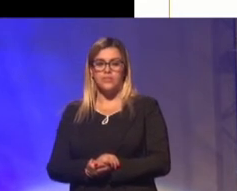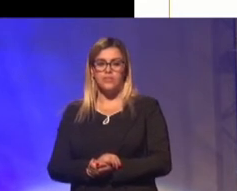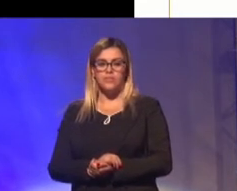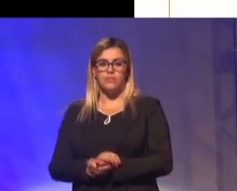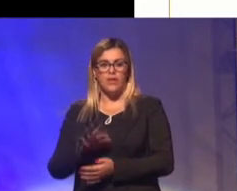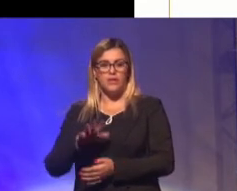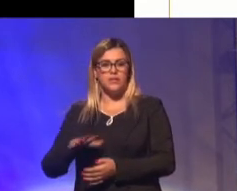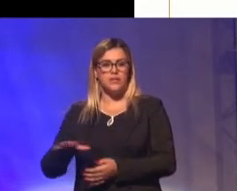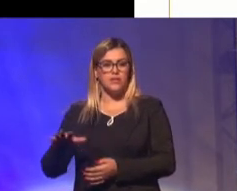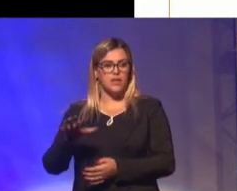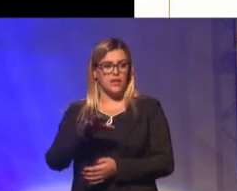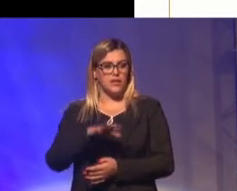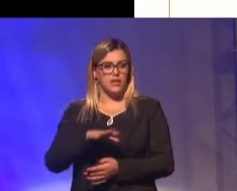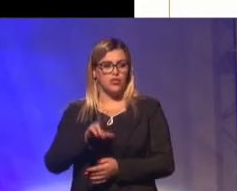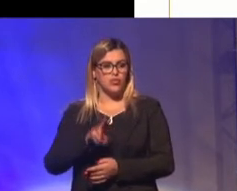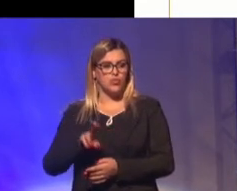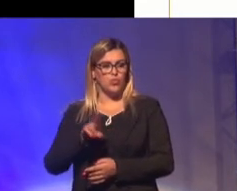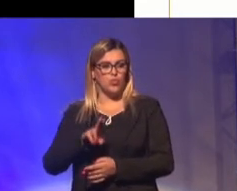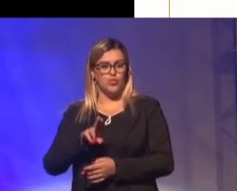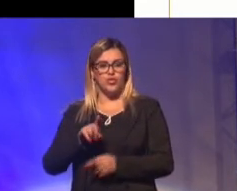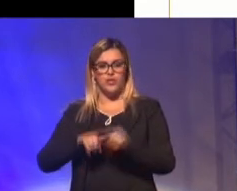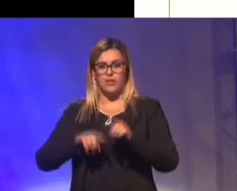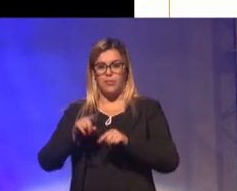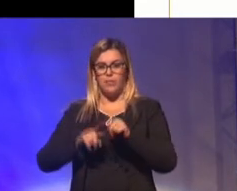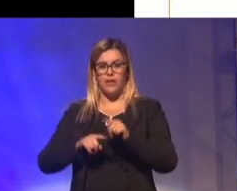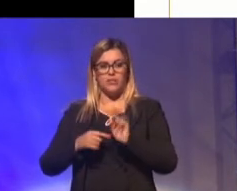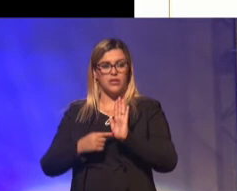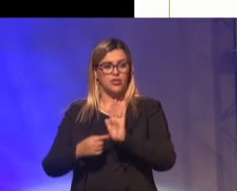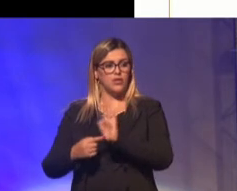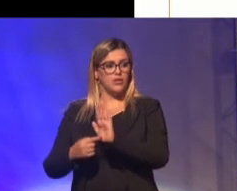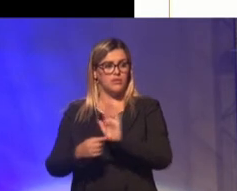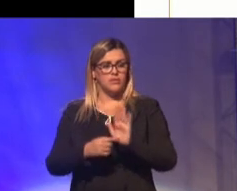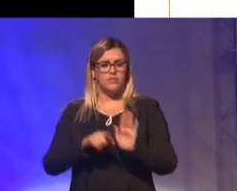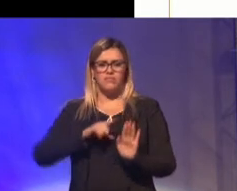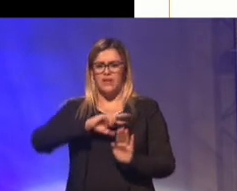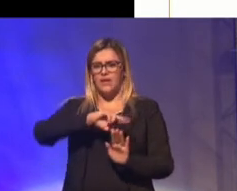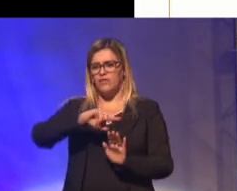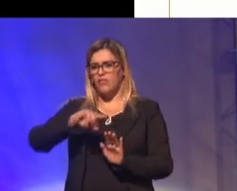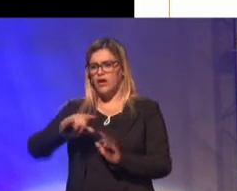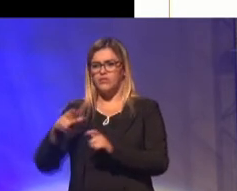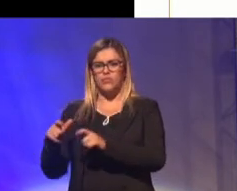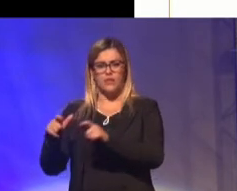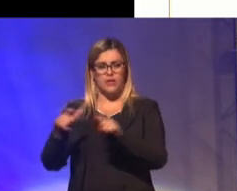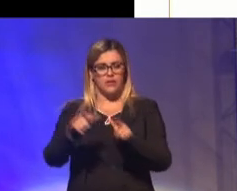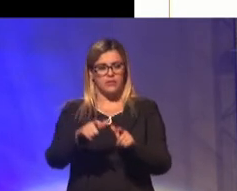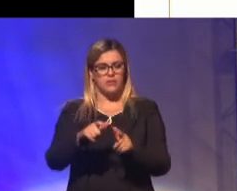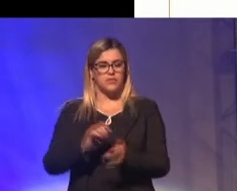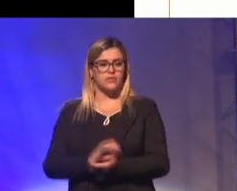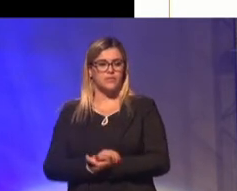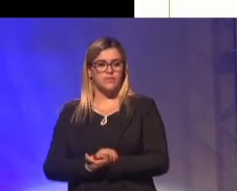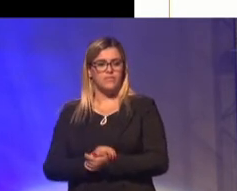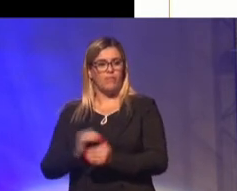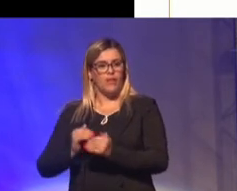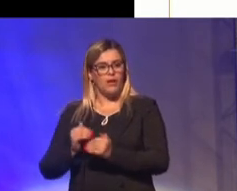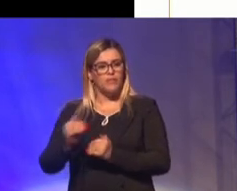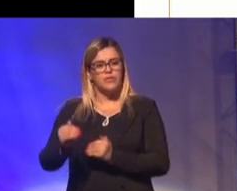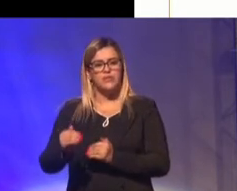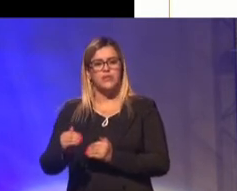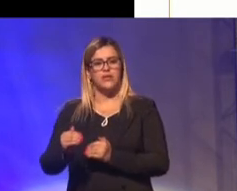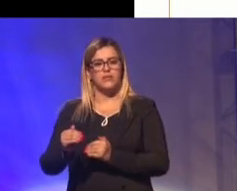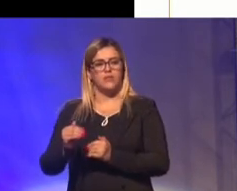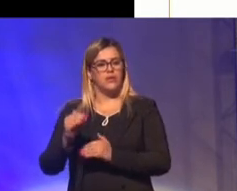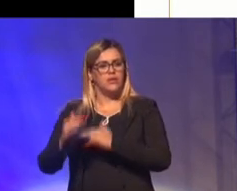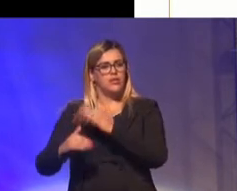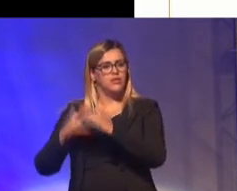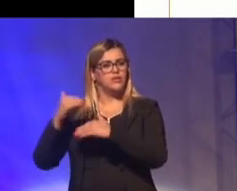As áreas, né, de uso aí dos equipamentos, as indicações, elas são muitas, né, elas avançaram, a gente